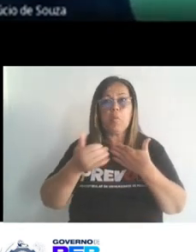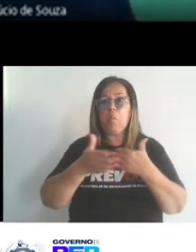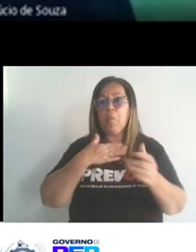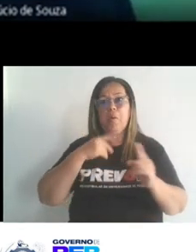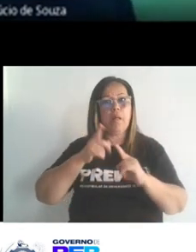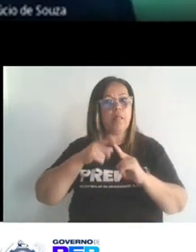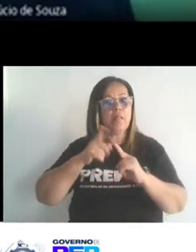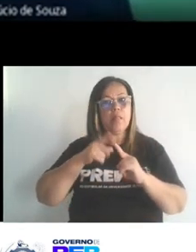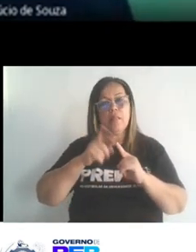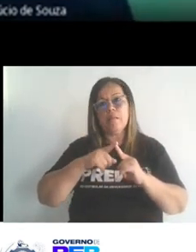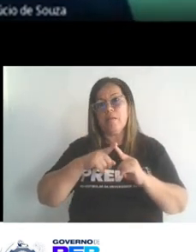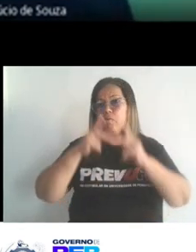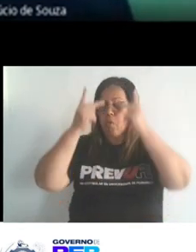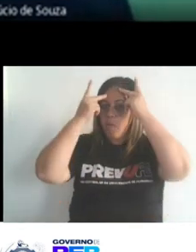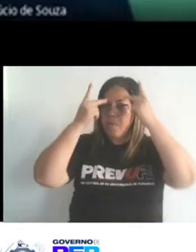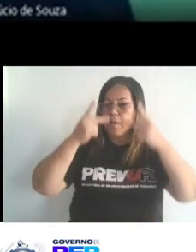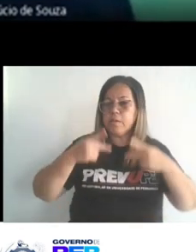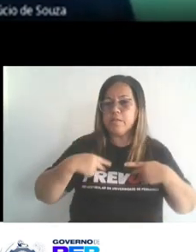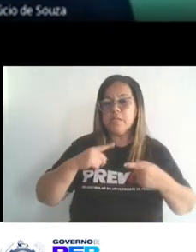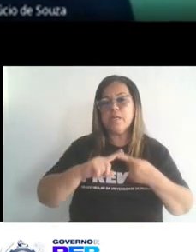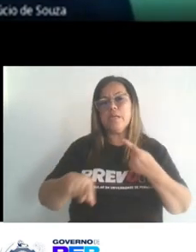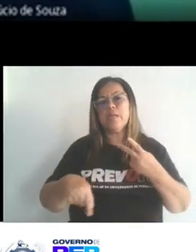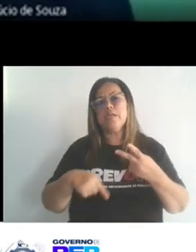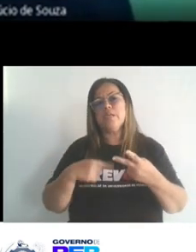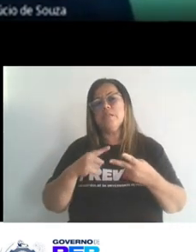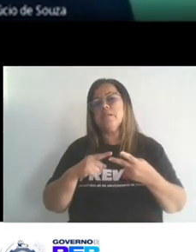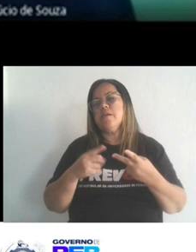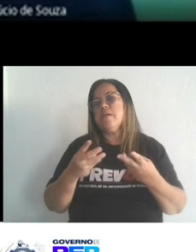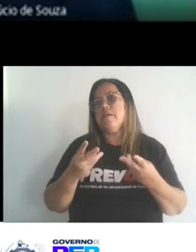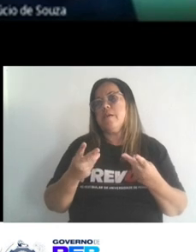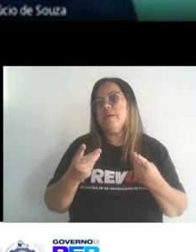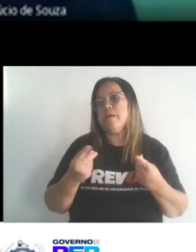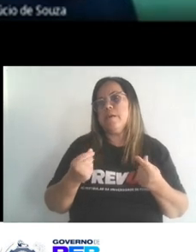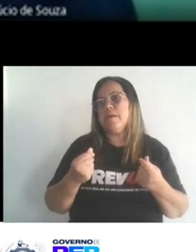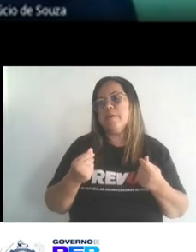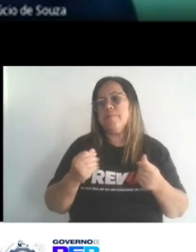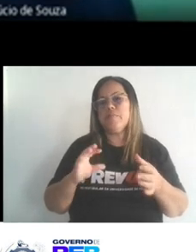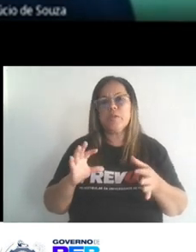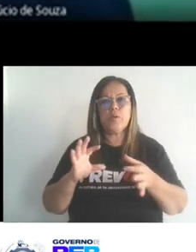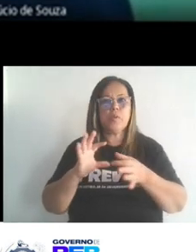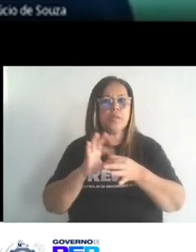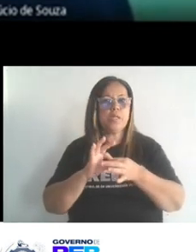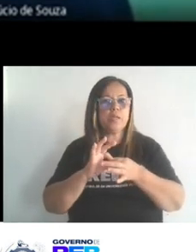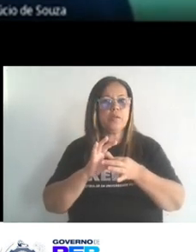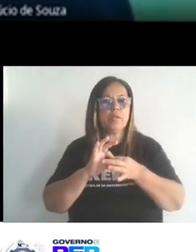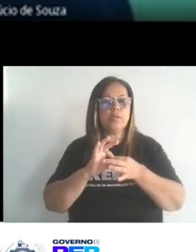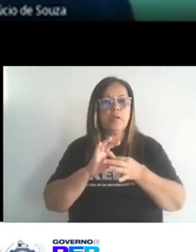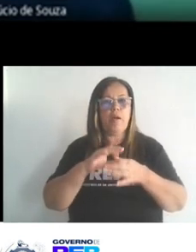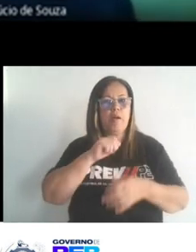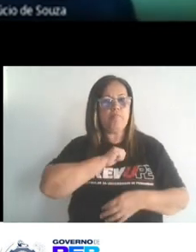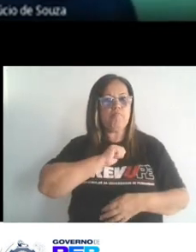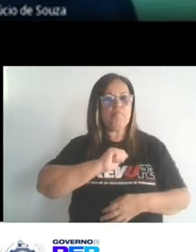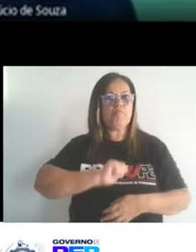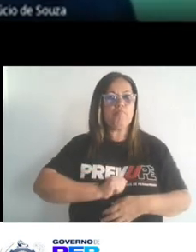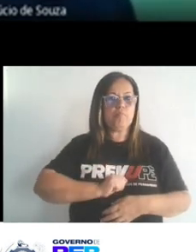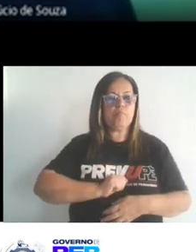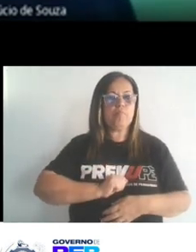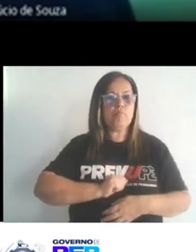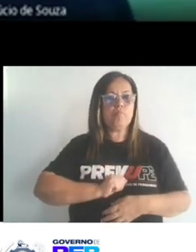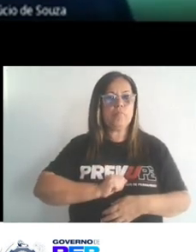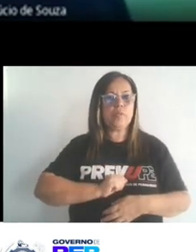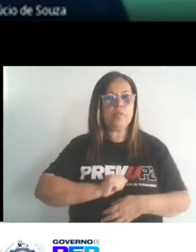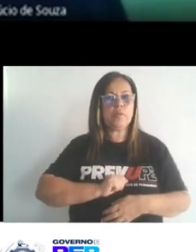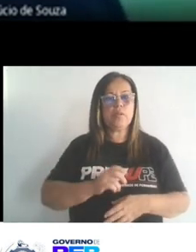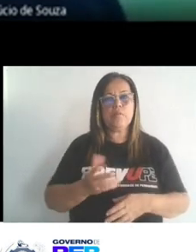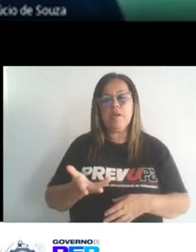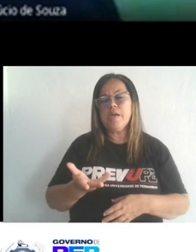livros humanistas ligados à ideia do antropocentrismo que iam de encontro à ideia